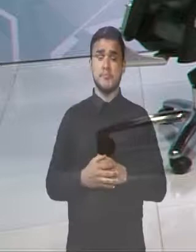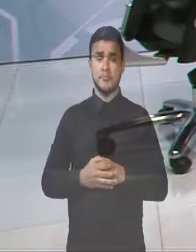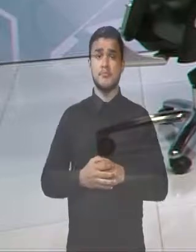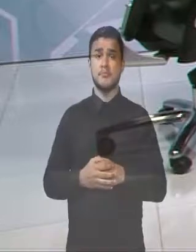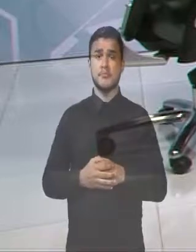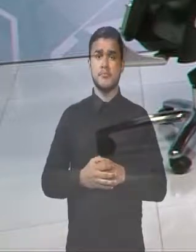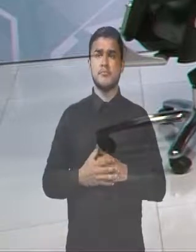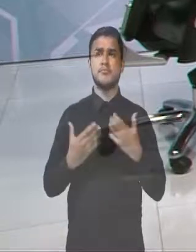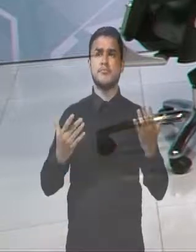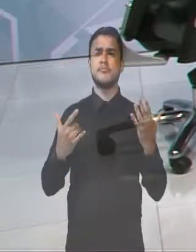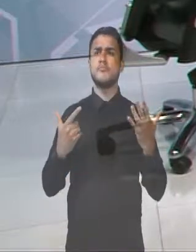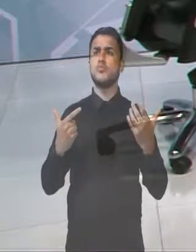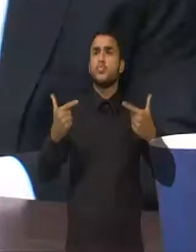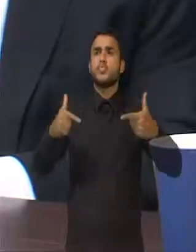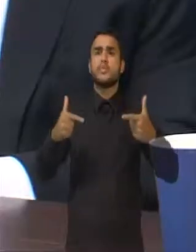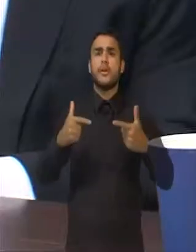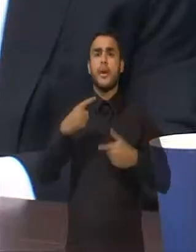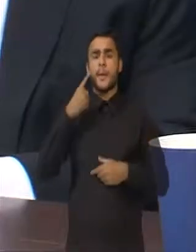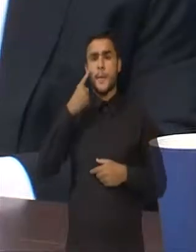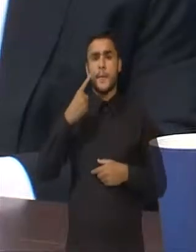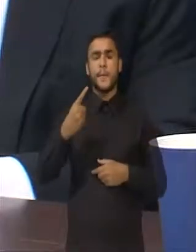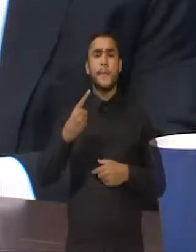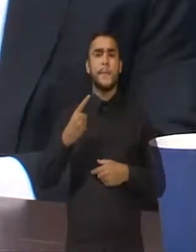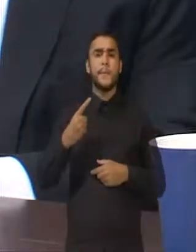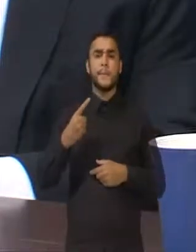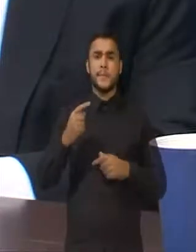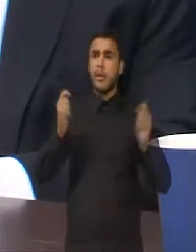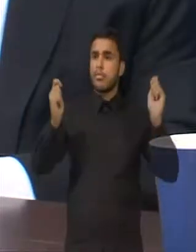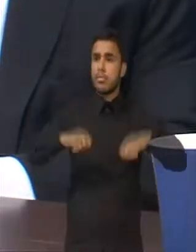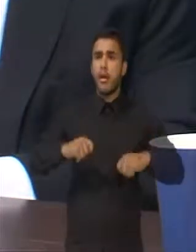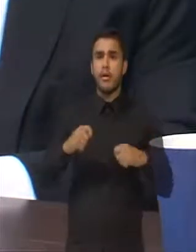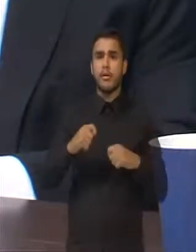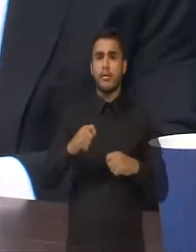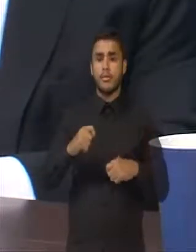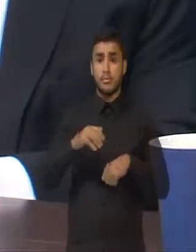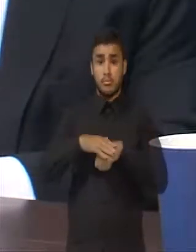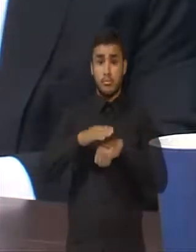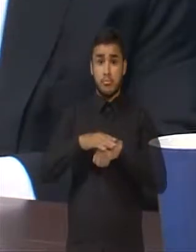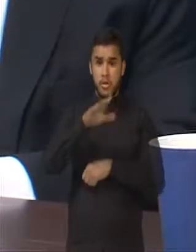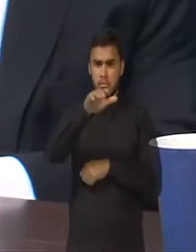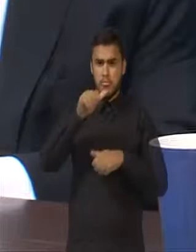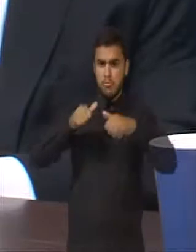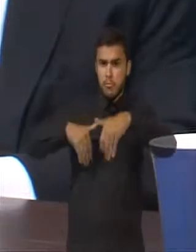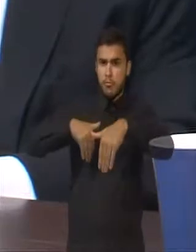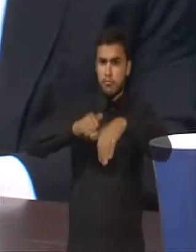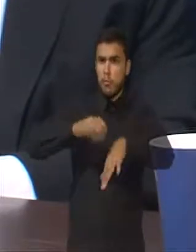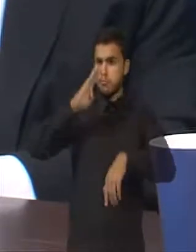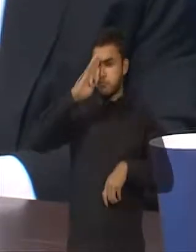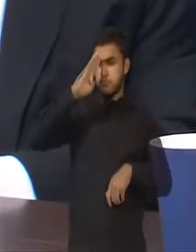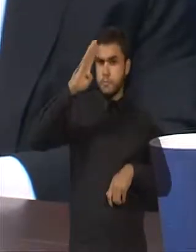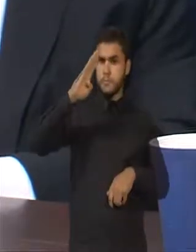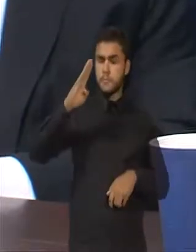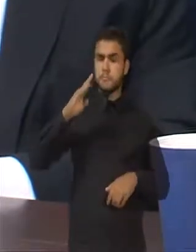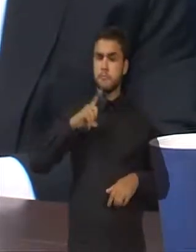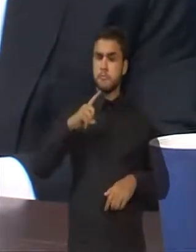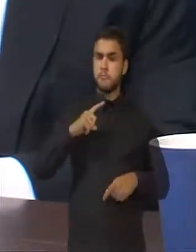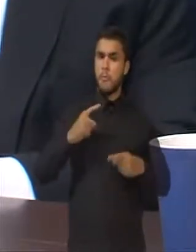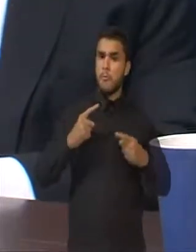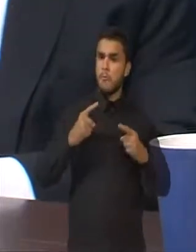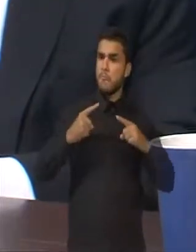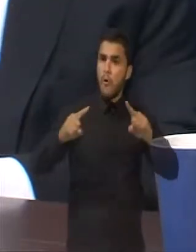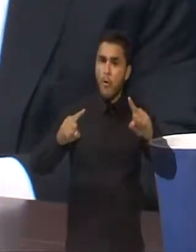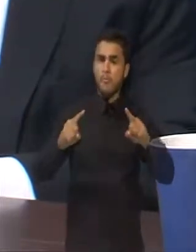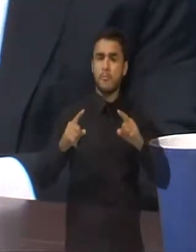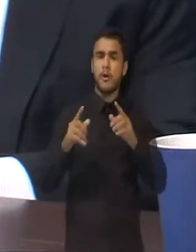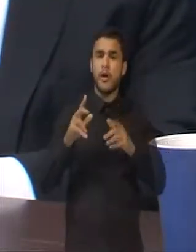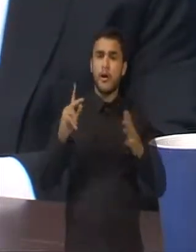não havia muita distância entre a capacidade bélica dos exércitos e do povo. Se você olha, por